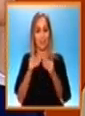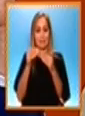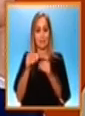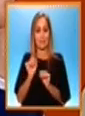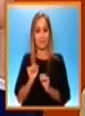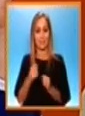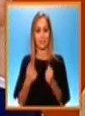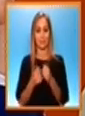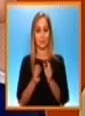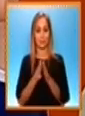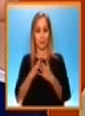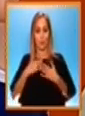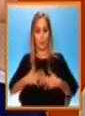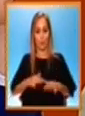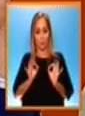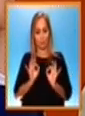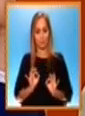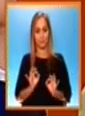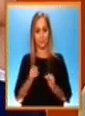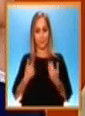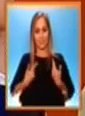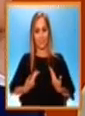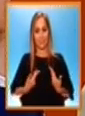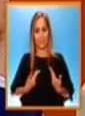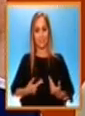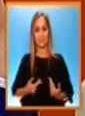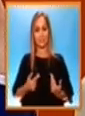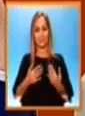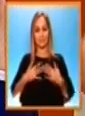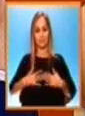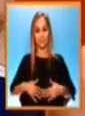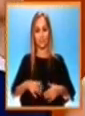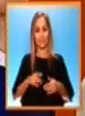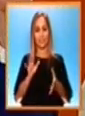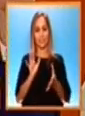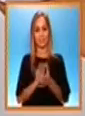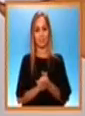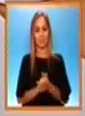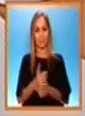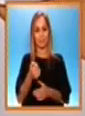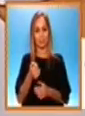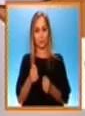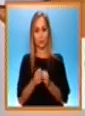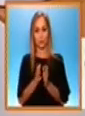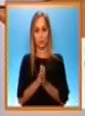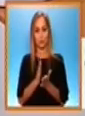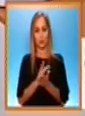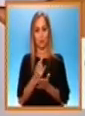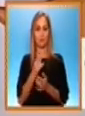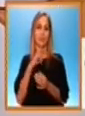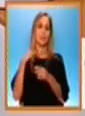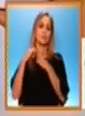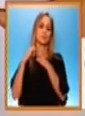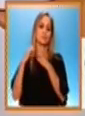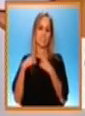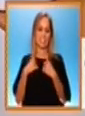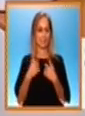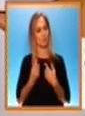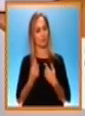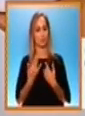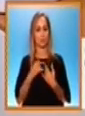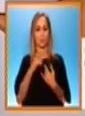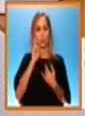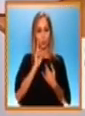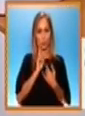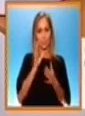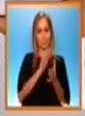portanto, fomos todos vestidos a rigor, como é? É óbvio. E este é o meu vestido de noiva, sapatinho, não é tudo. Falta só um lencinho, que aqui para aqui já era muito, mas que no dia